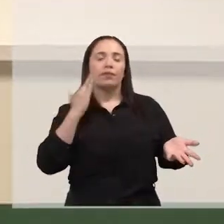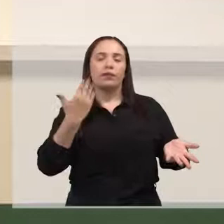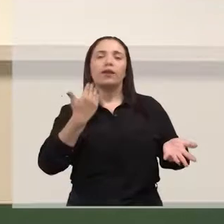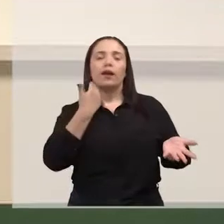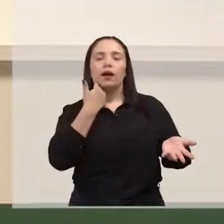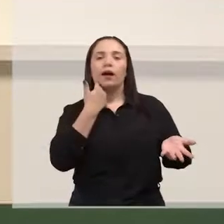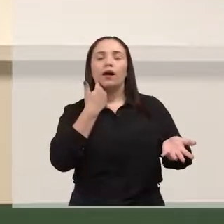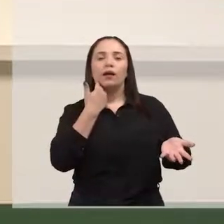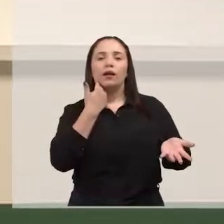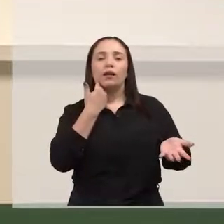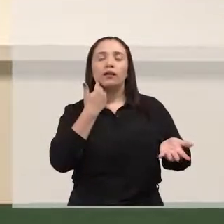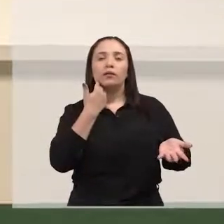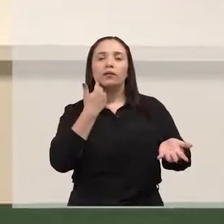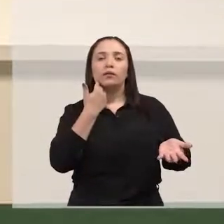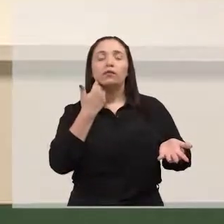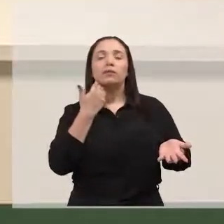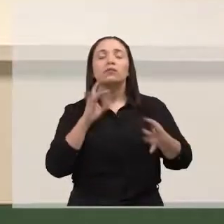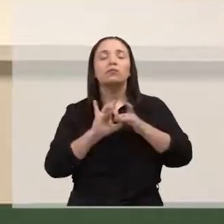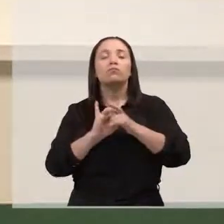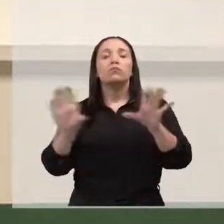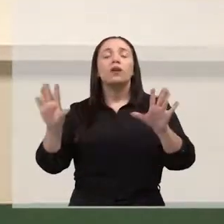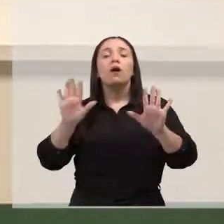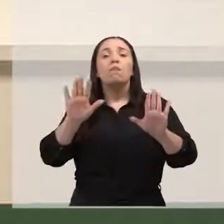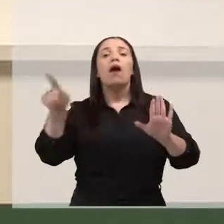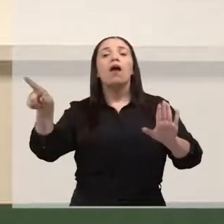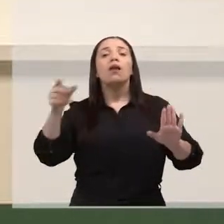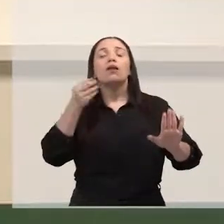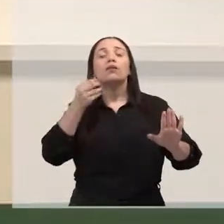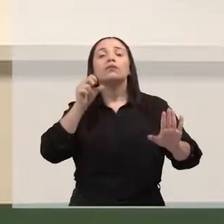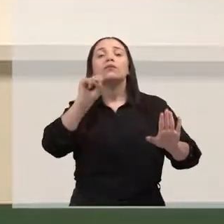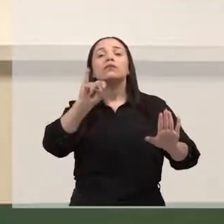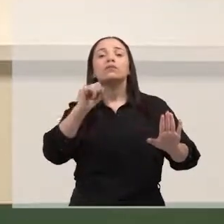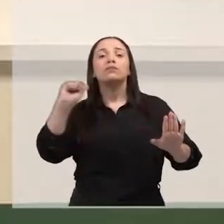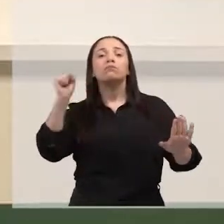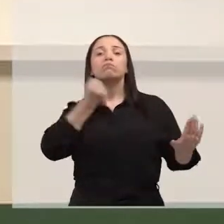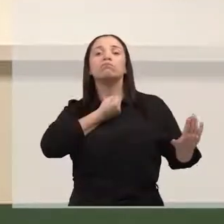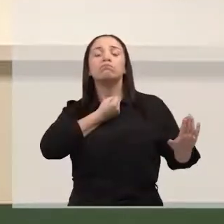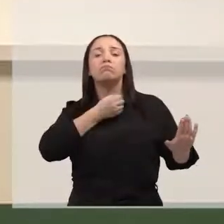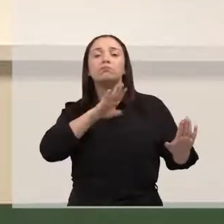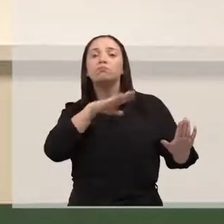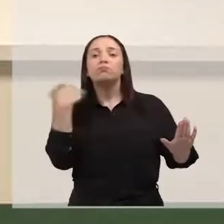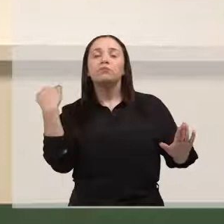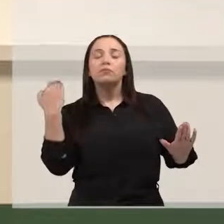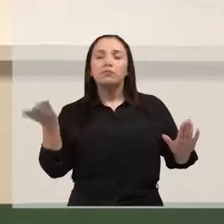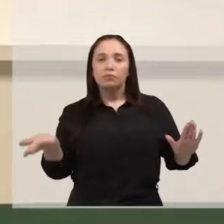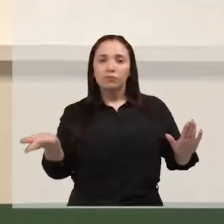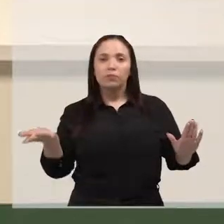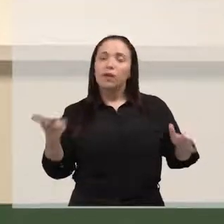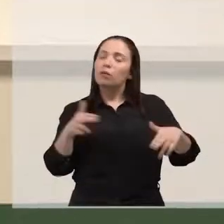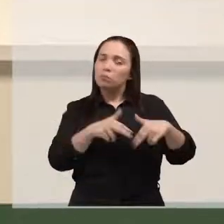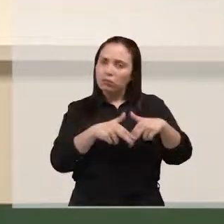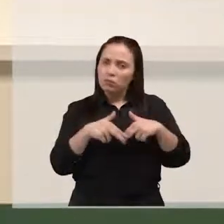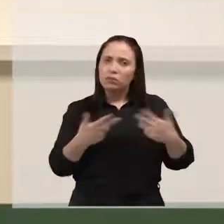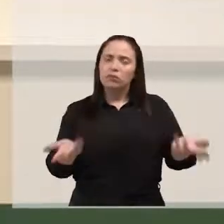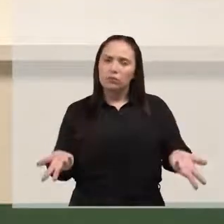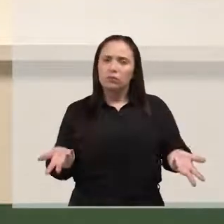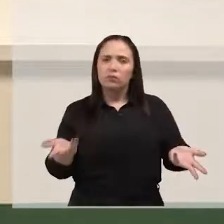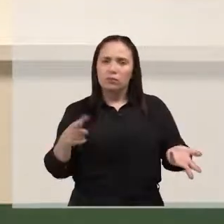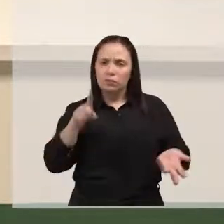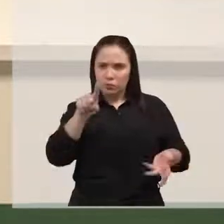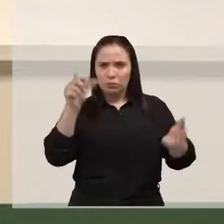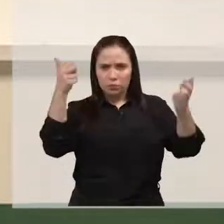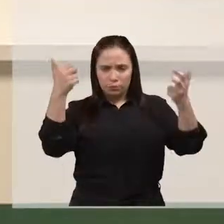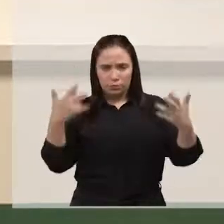se tivesse morrido, tentou o suicídio. Mas, Carlos, existe hoje uma... Essa é a questão, né, Luiz? Como você colocou.